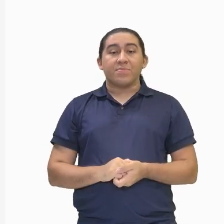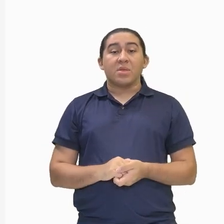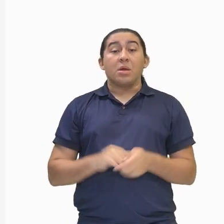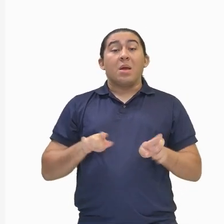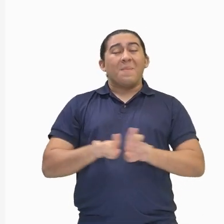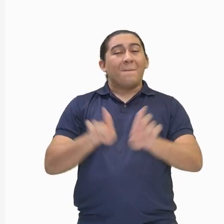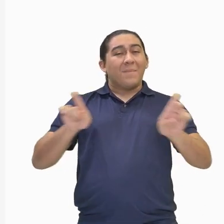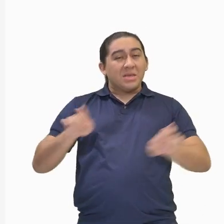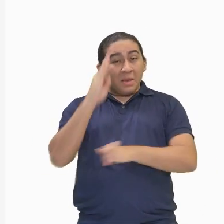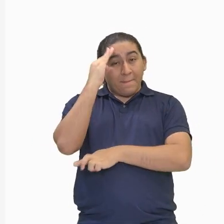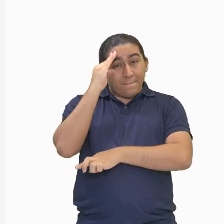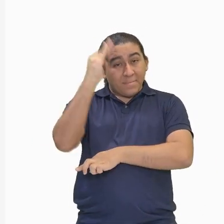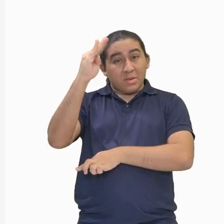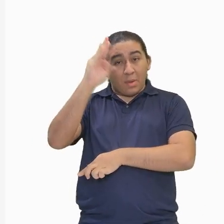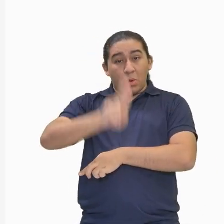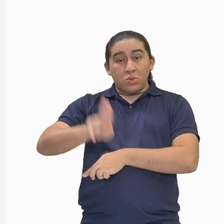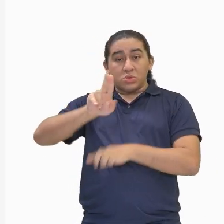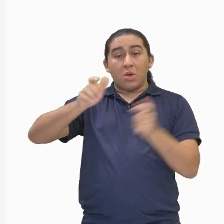o quilowatt-hora,